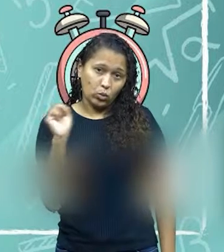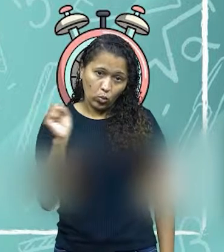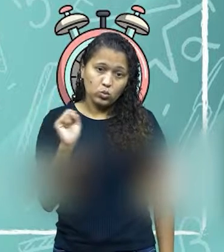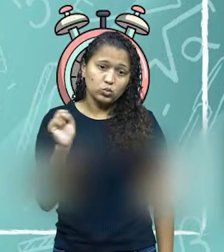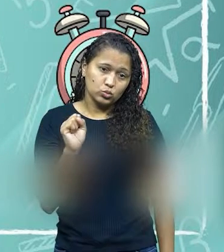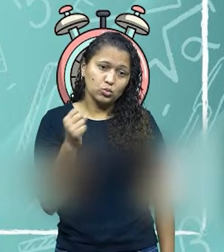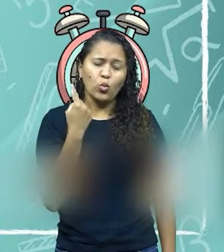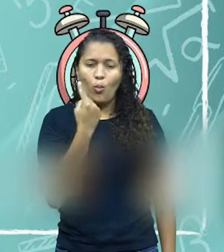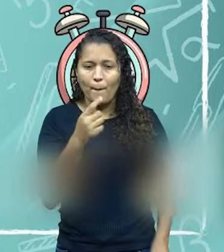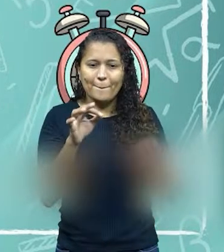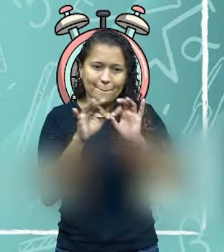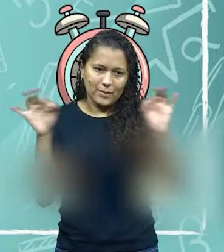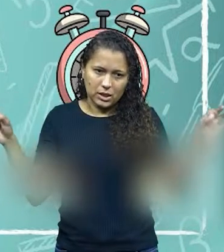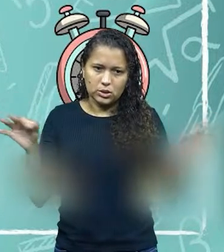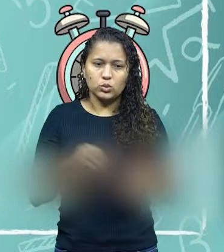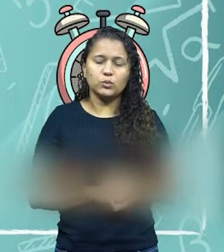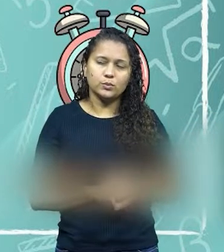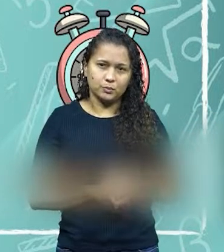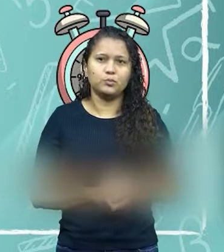equivale a